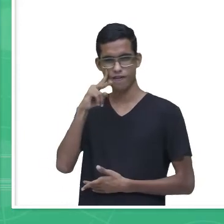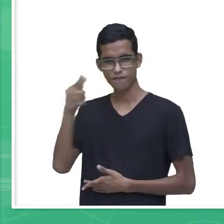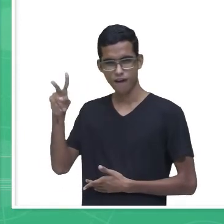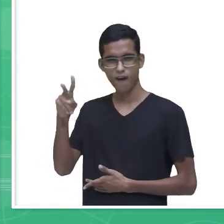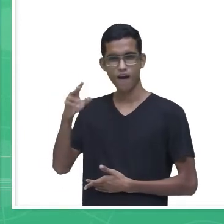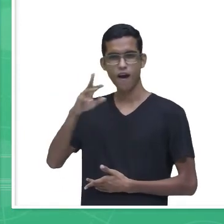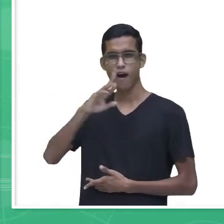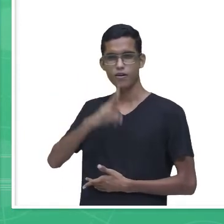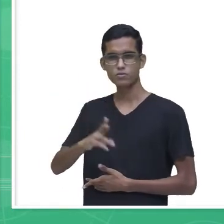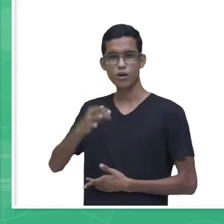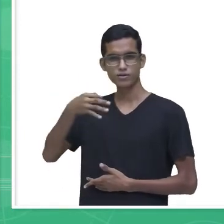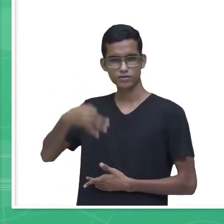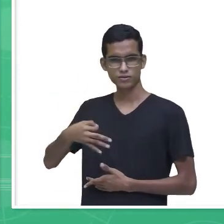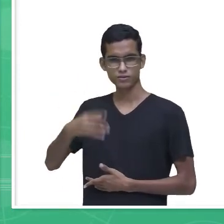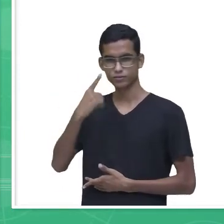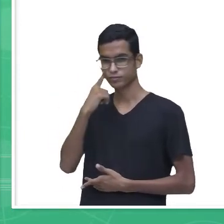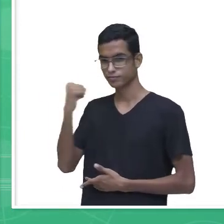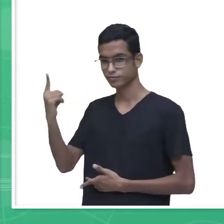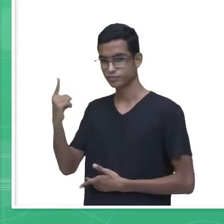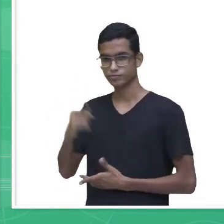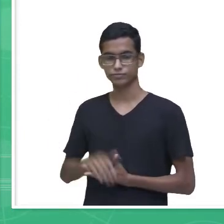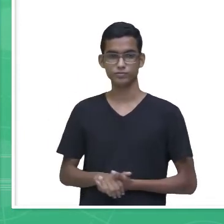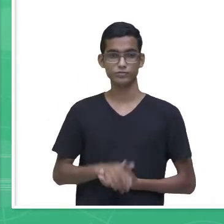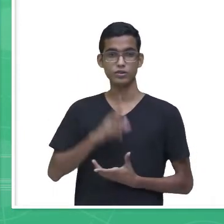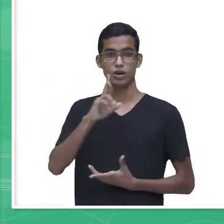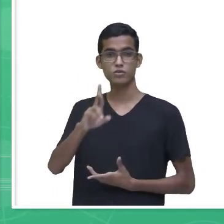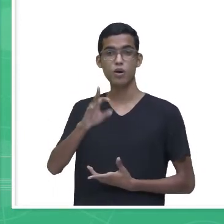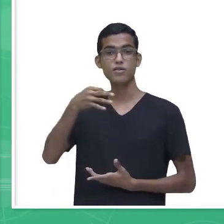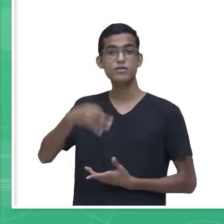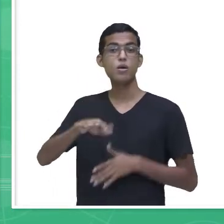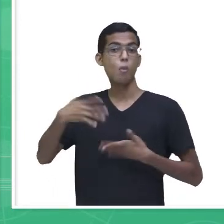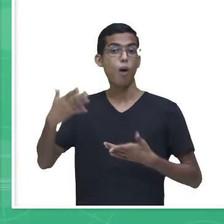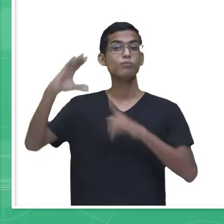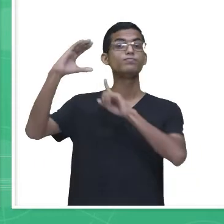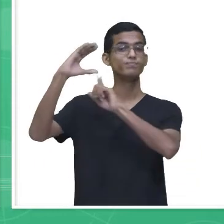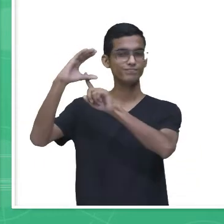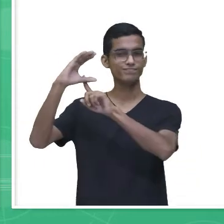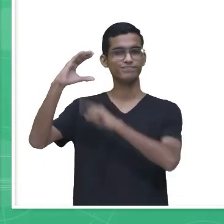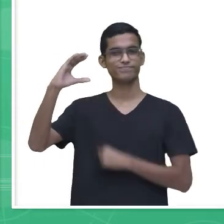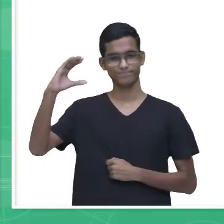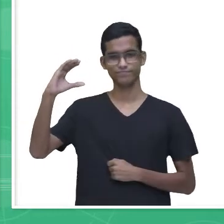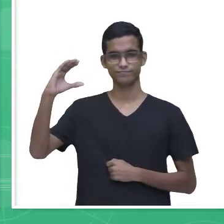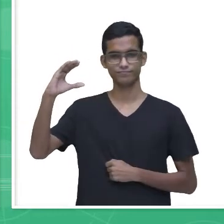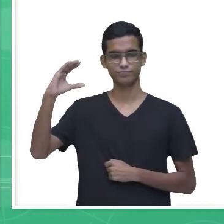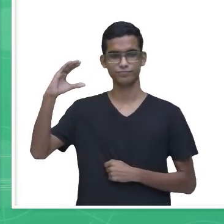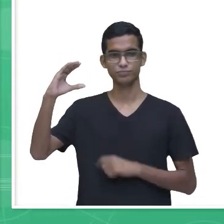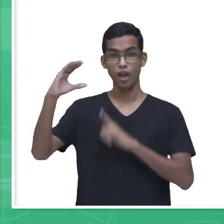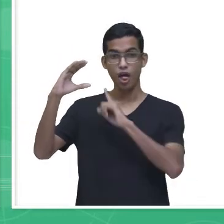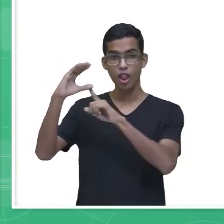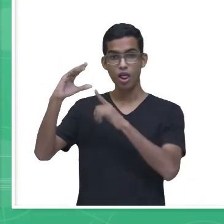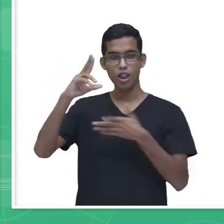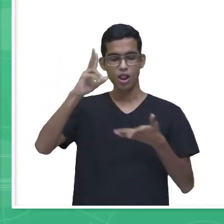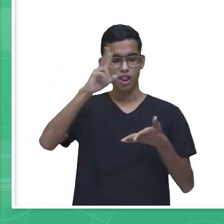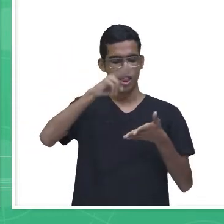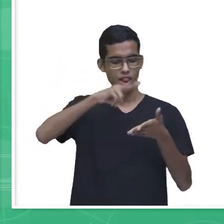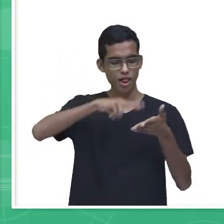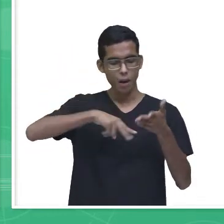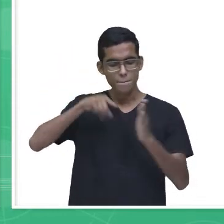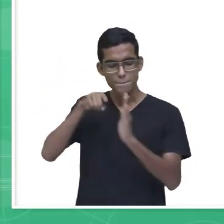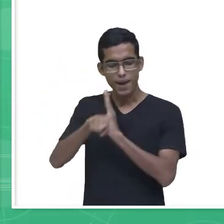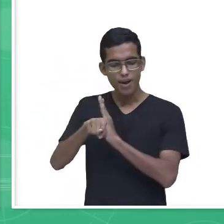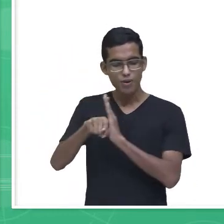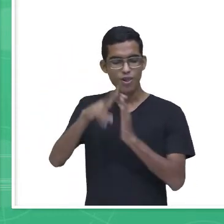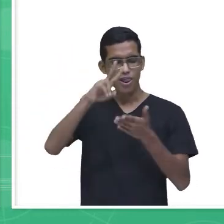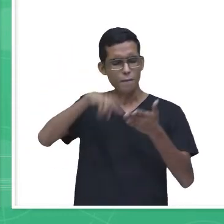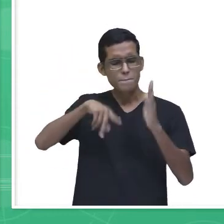Então, a resposta correta, gente, é a letra C. Olha só o comentário. Ler a pergunta antes do texto pode ser a chave para encontrar